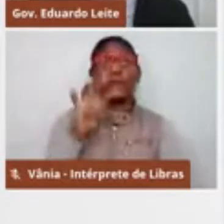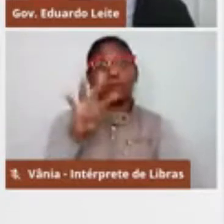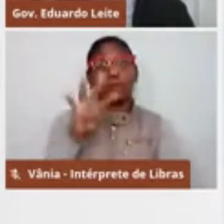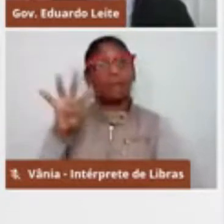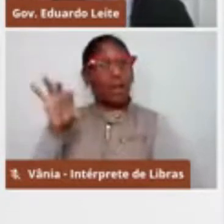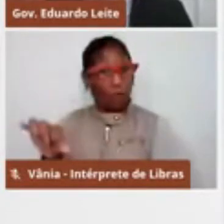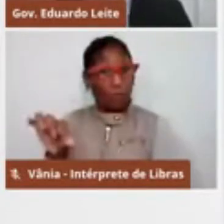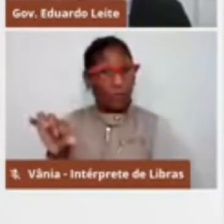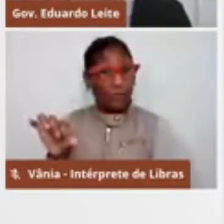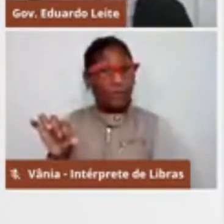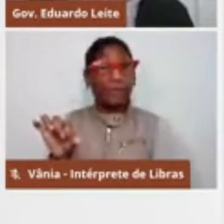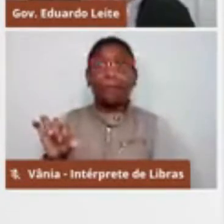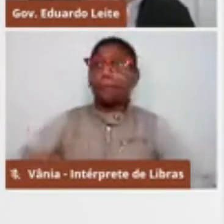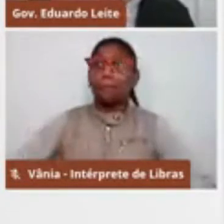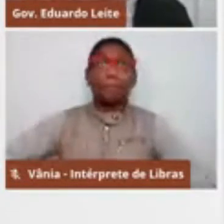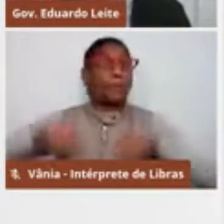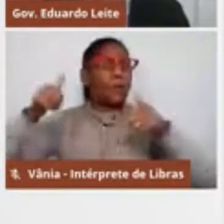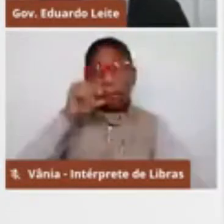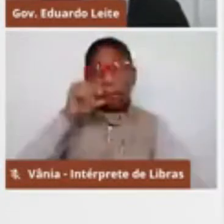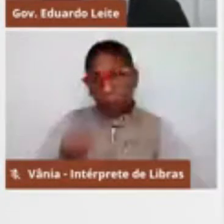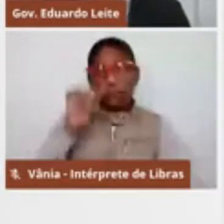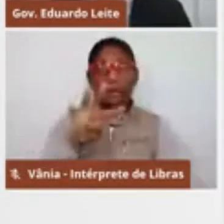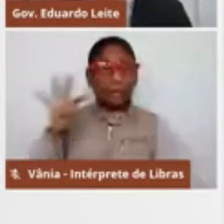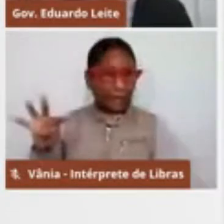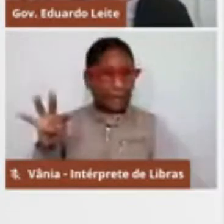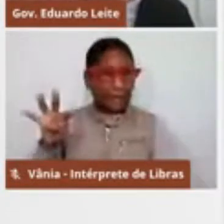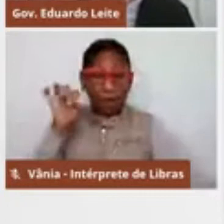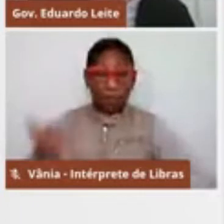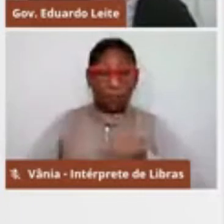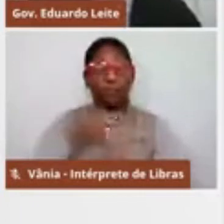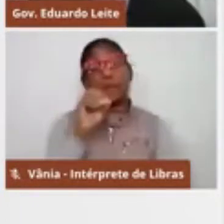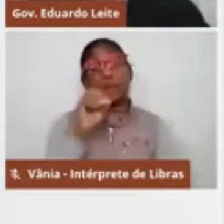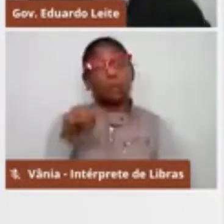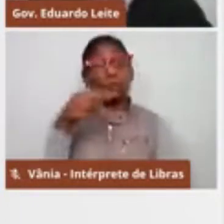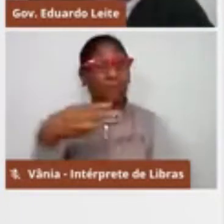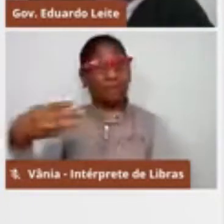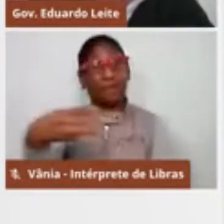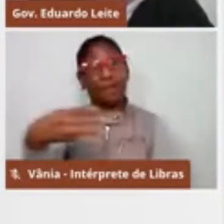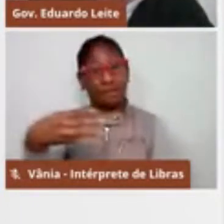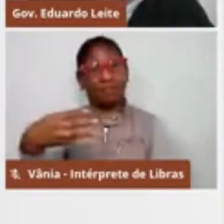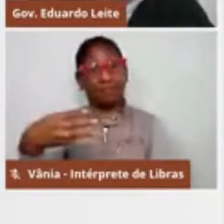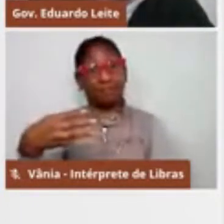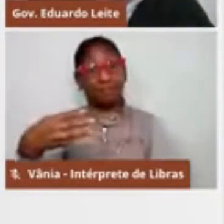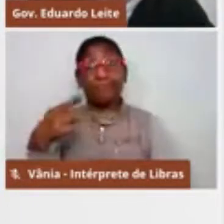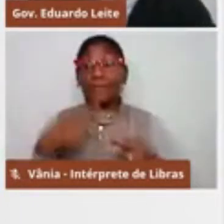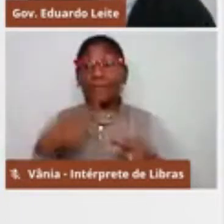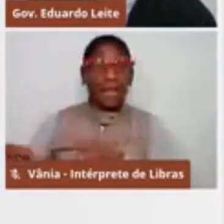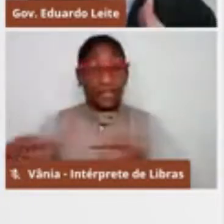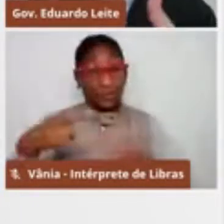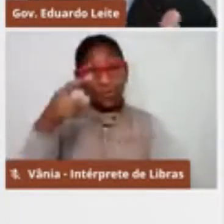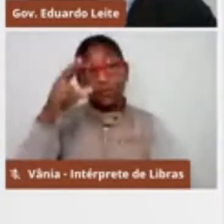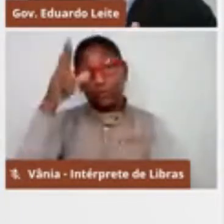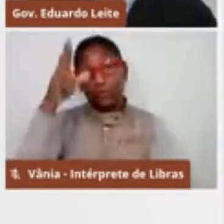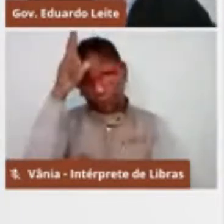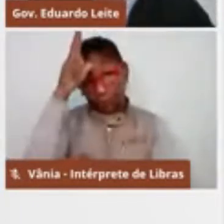indicador melhorar de 0,43 para 0,36. Então, a região de Novo Hamburgo